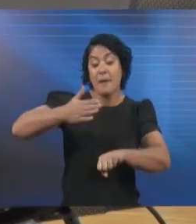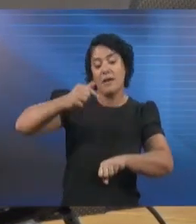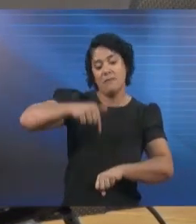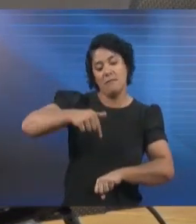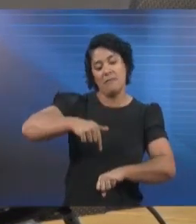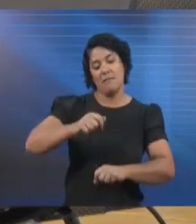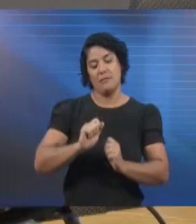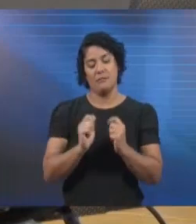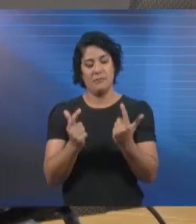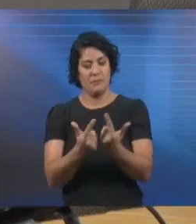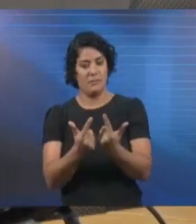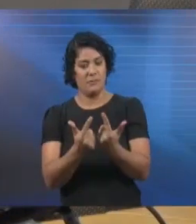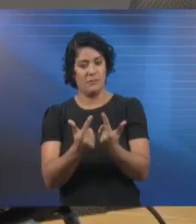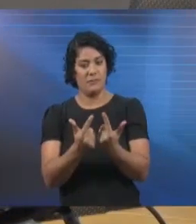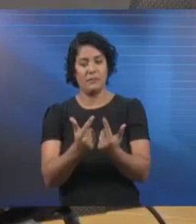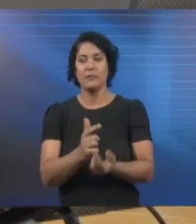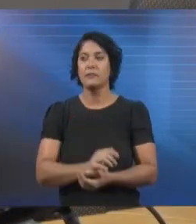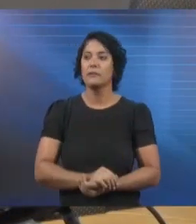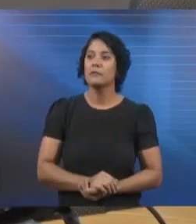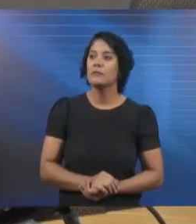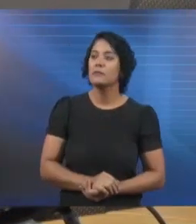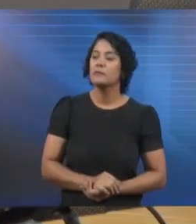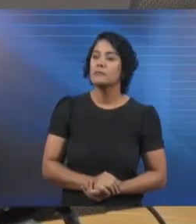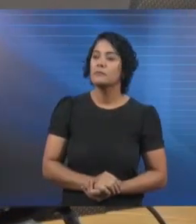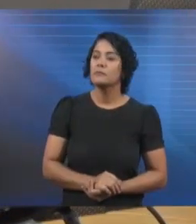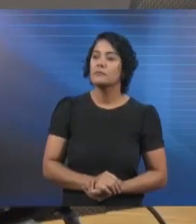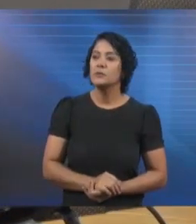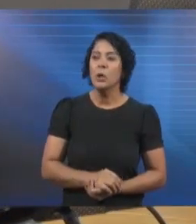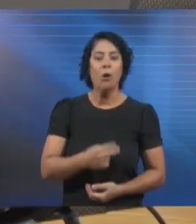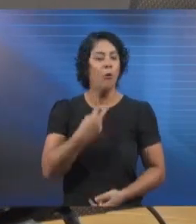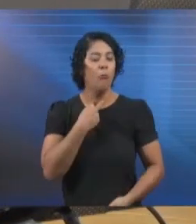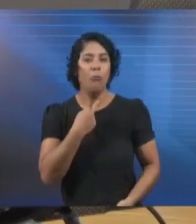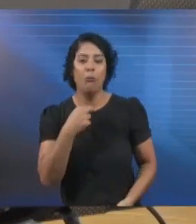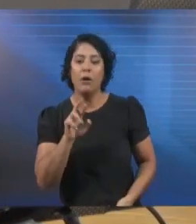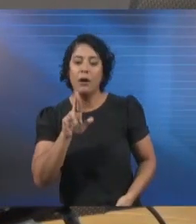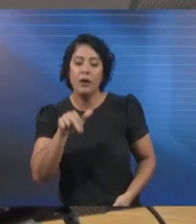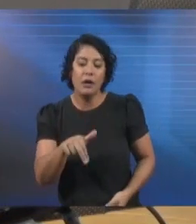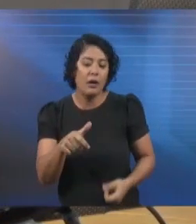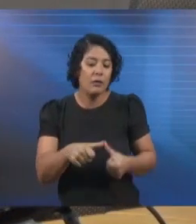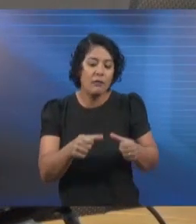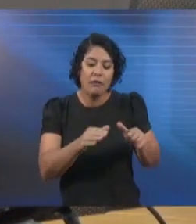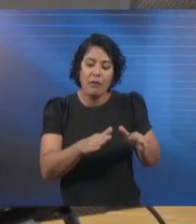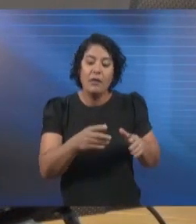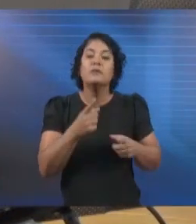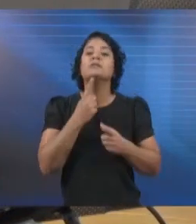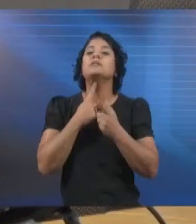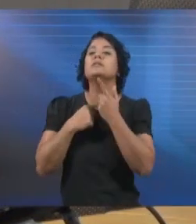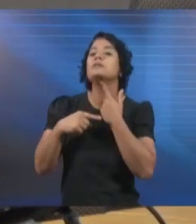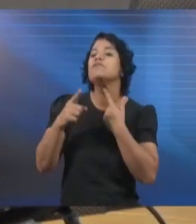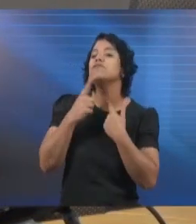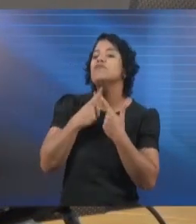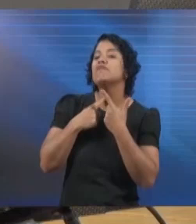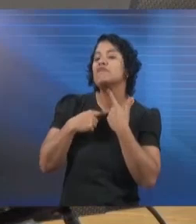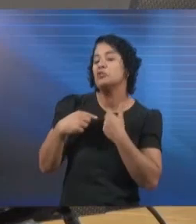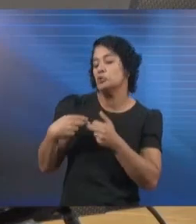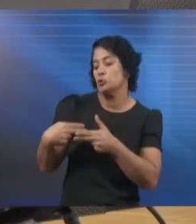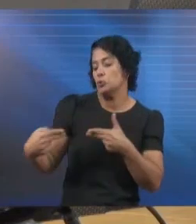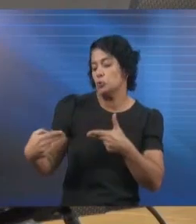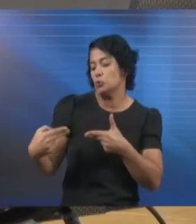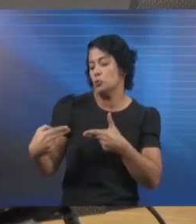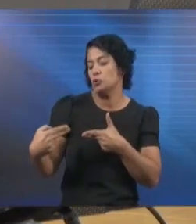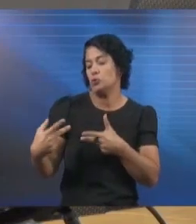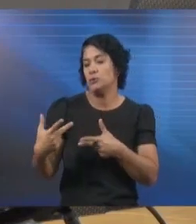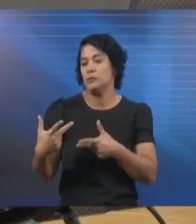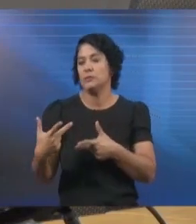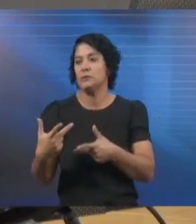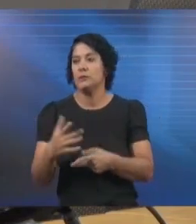casa aqui na Assembleia não pode o Rio Grande do Norte ficar a merced de desejos contaminados